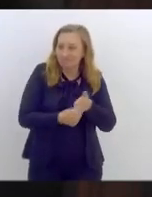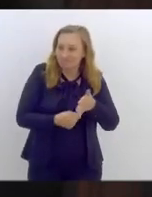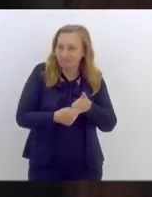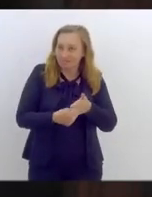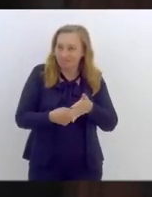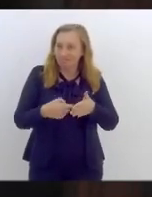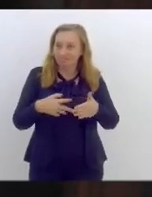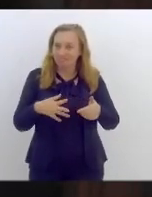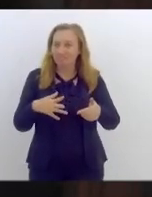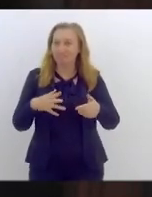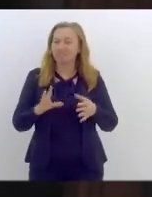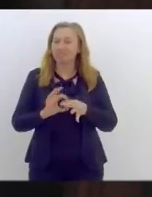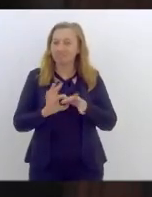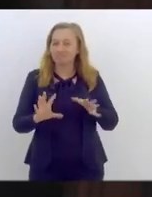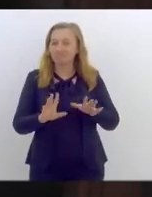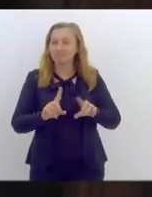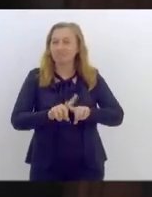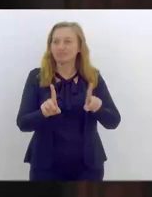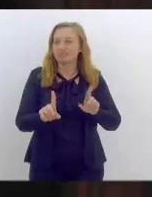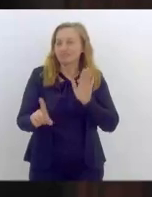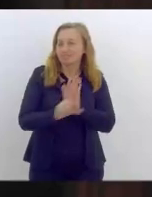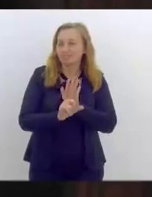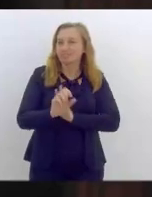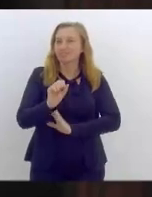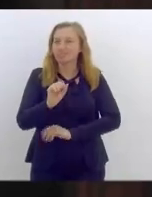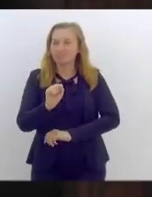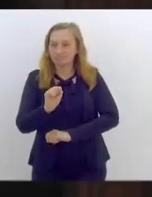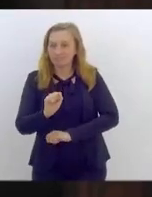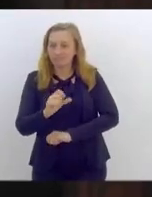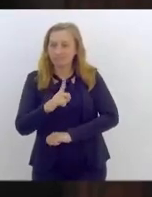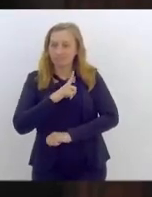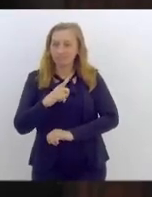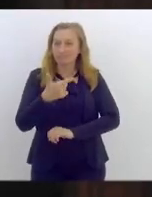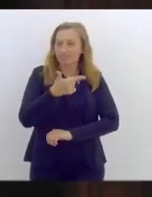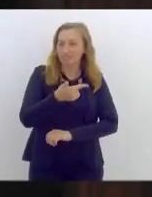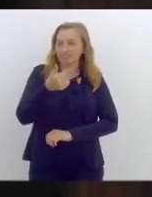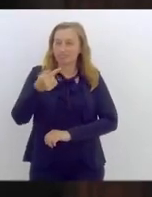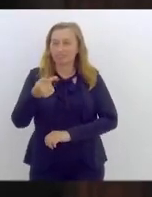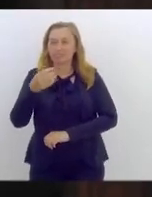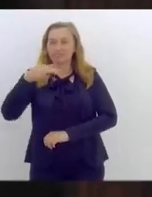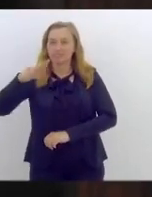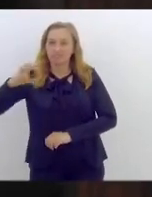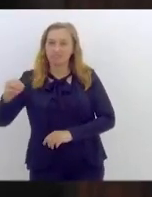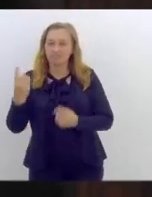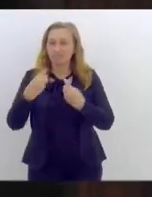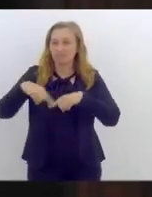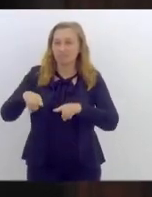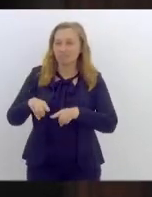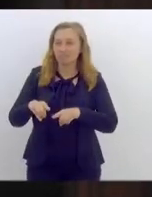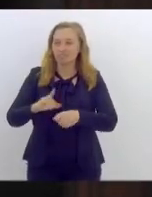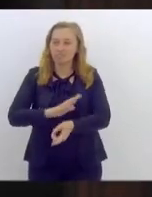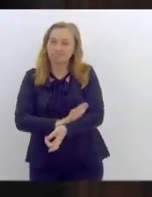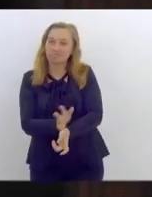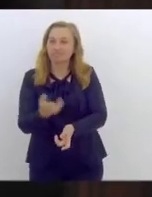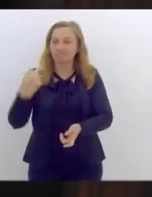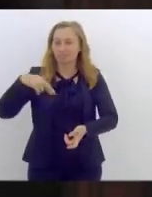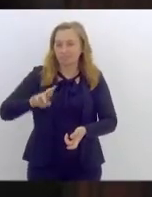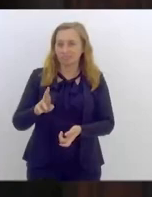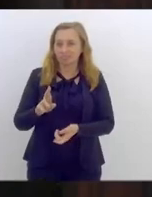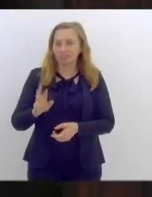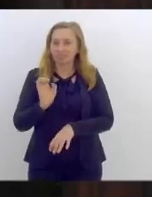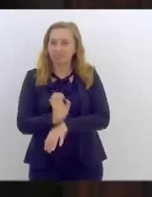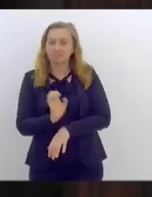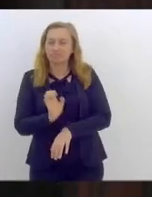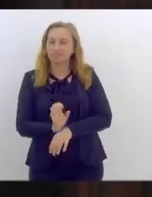sejam liberados. Mas a lei existe, dia 27 de março, dia de combate ao racismo religioso no Estado, dia